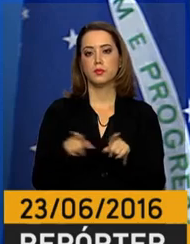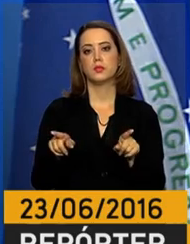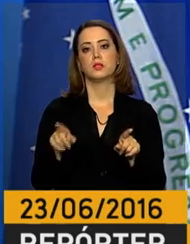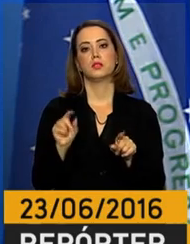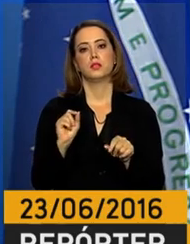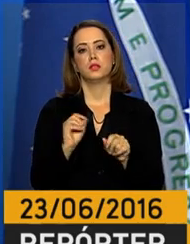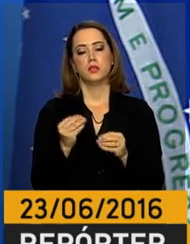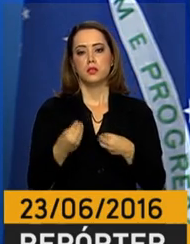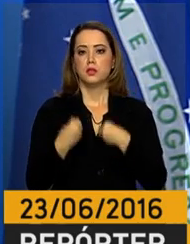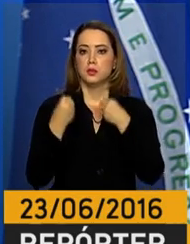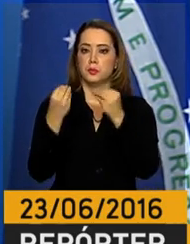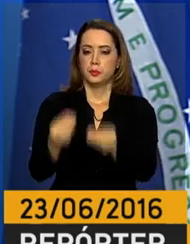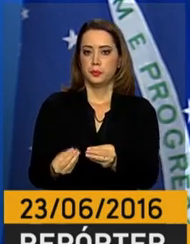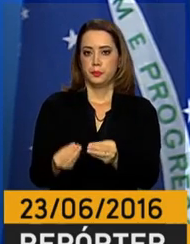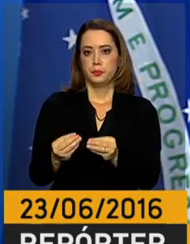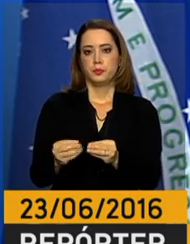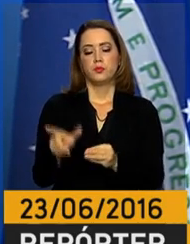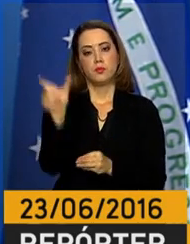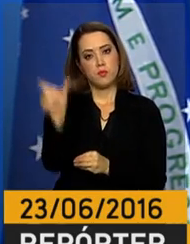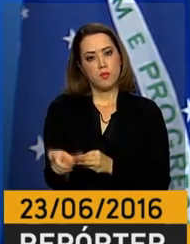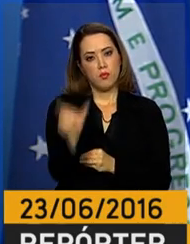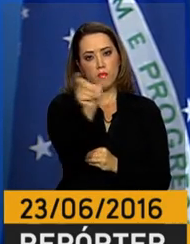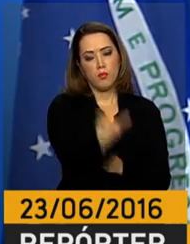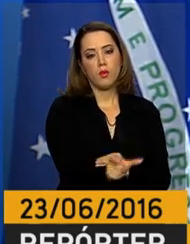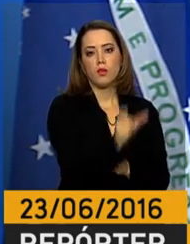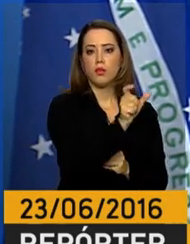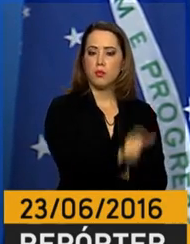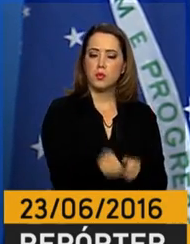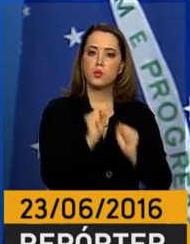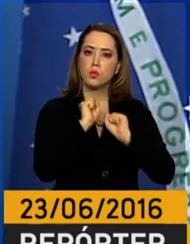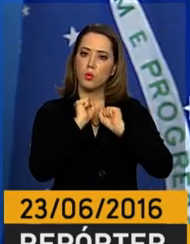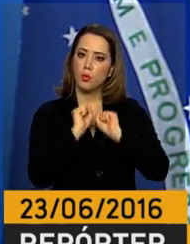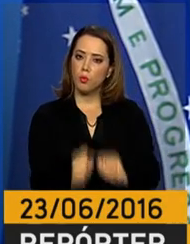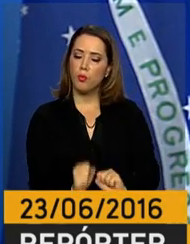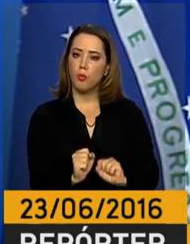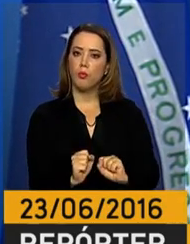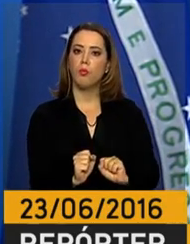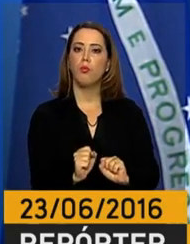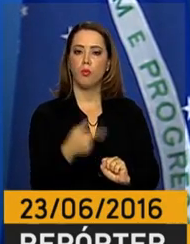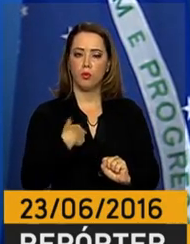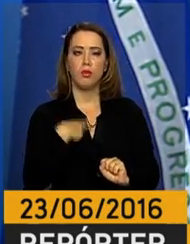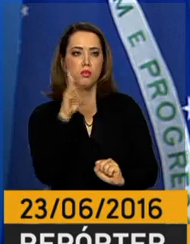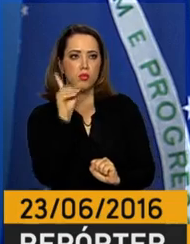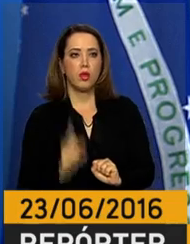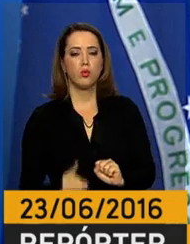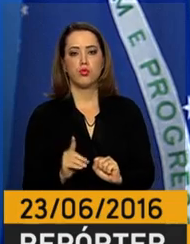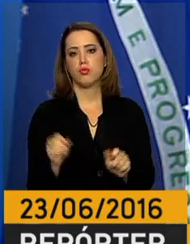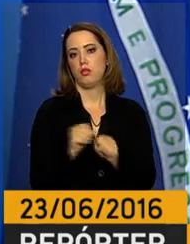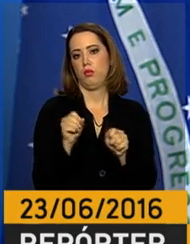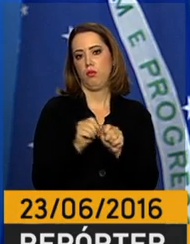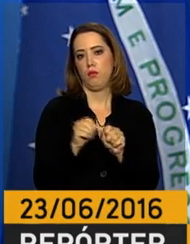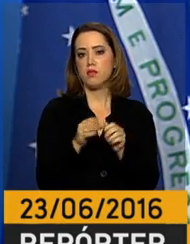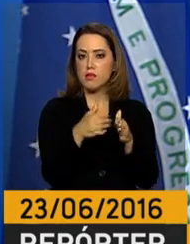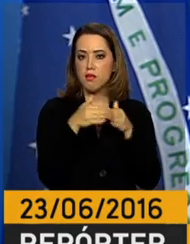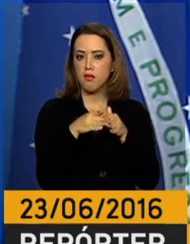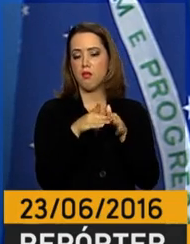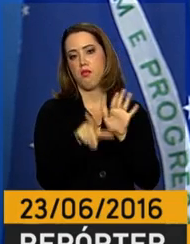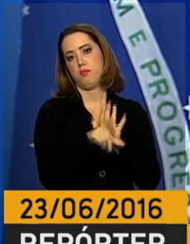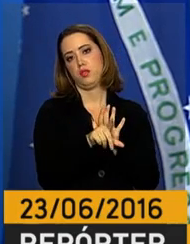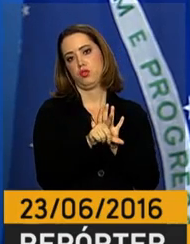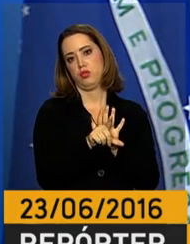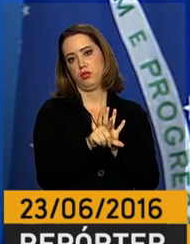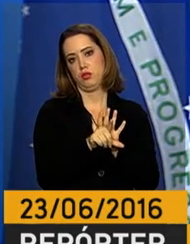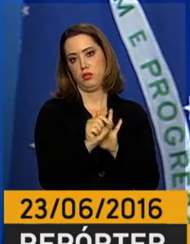assegurar aos cidadãos a plenitude do exercício dos seus direitos e prerrogativas Eis aí o